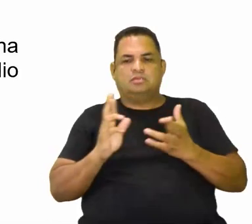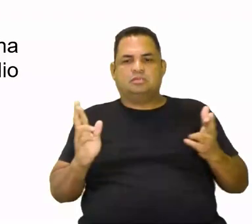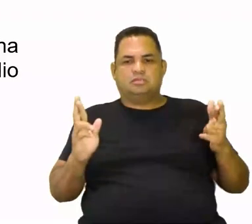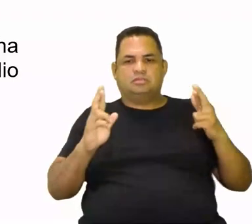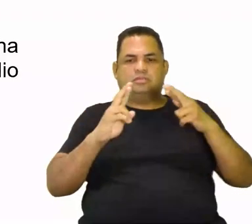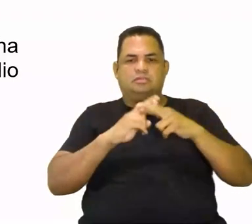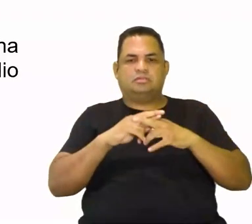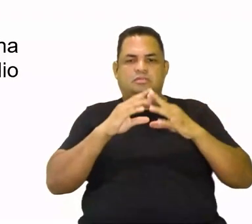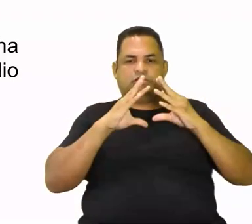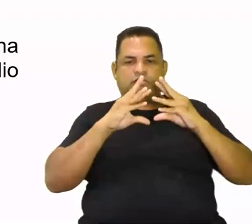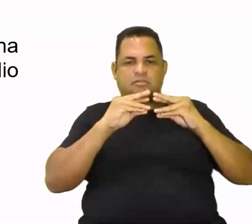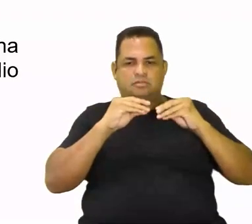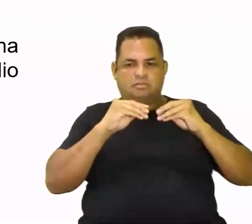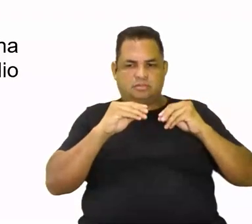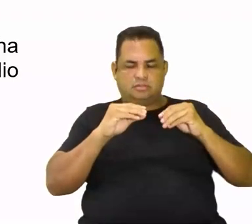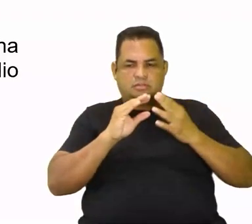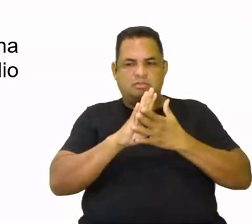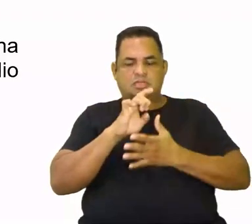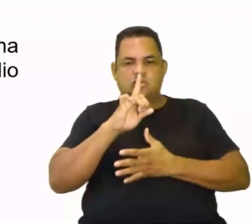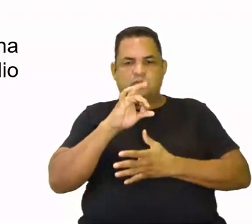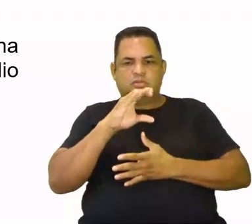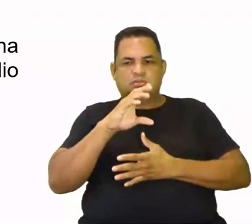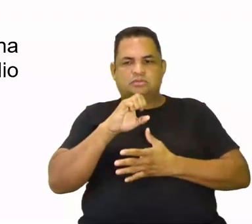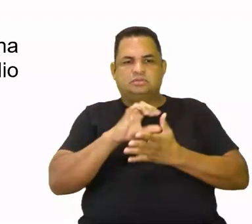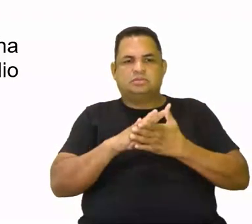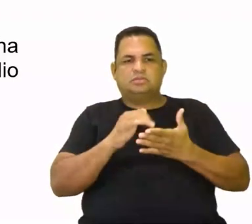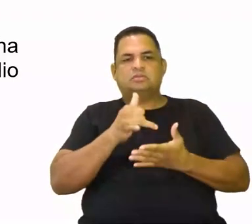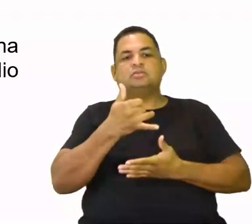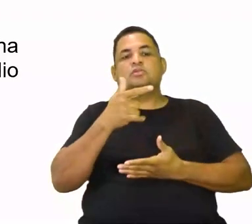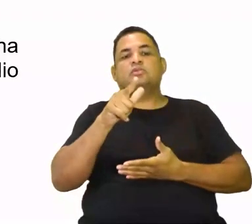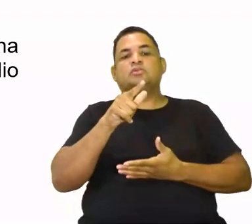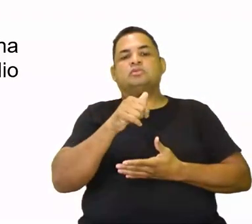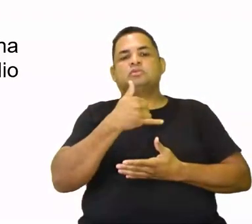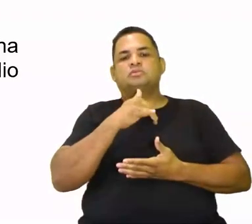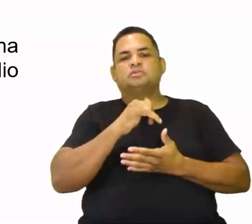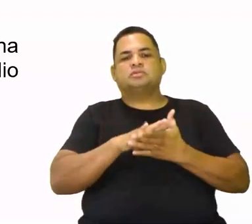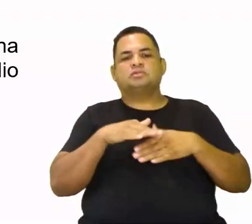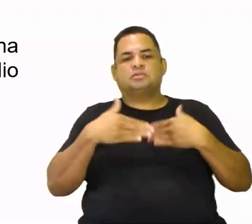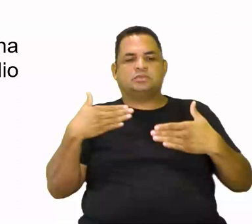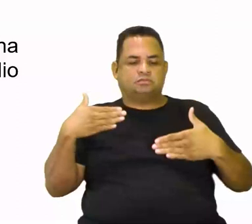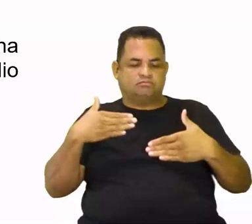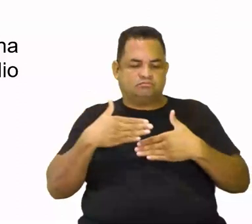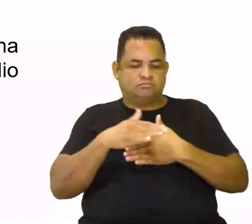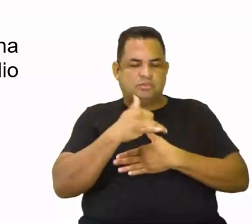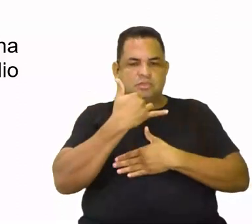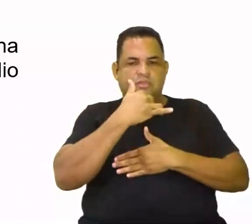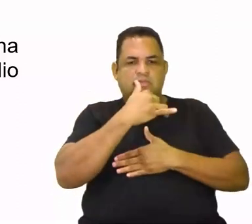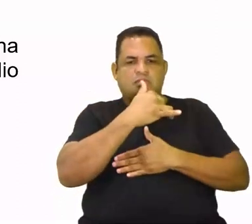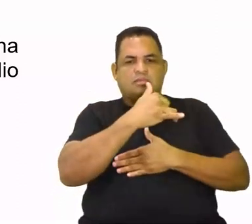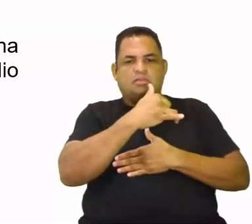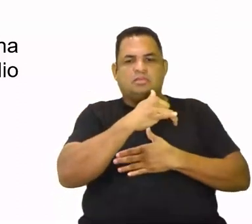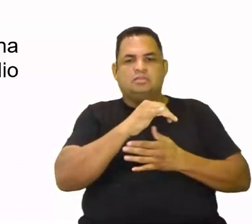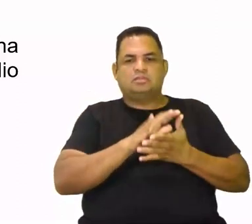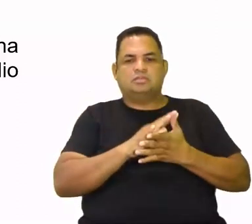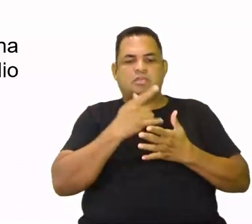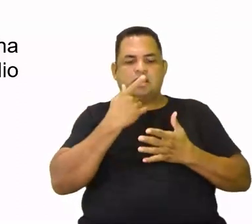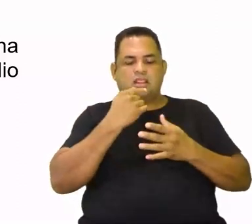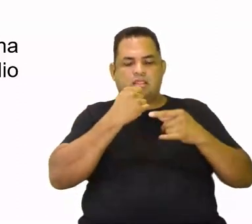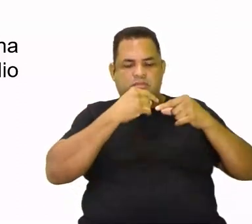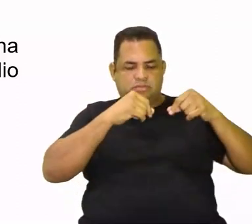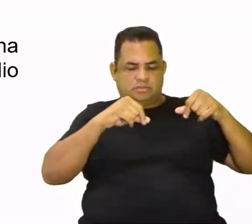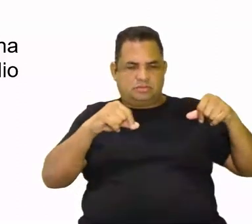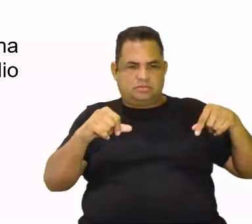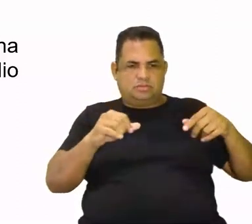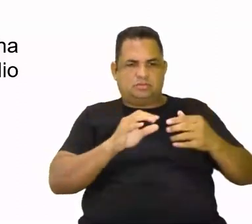de decomposição. Outro exemplo, ao passar corrente elétrica pelo sal de cozinha, que é o nosso cloreto de